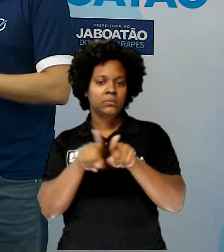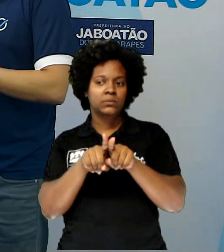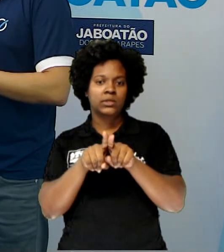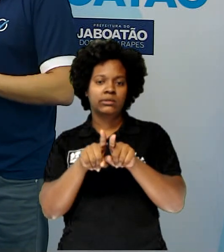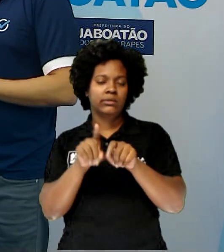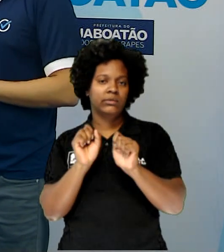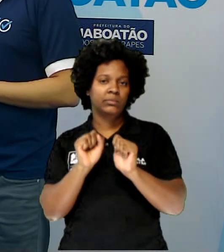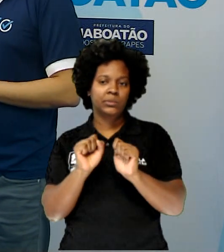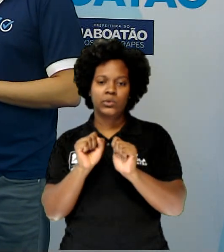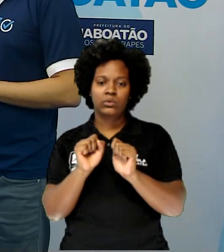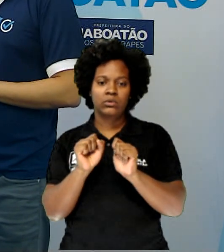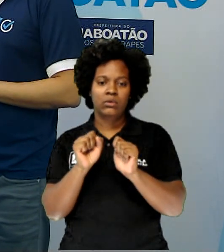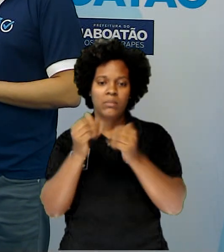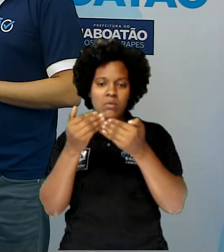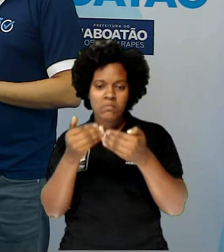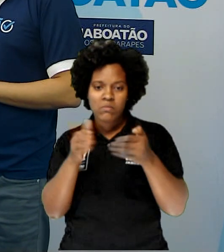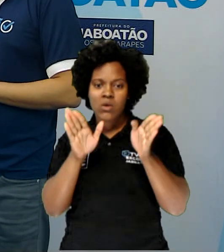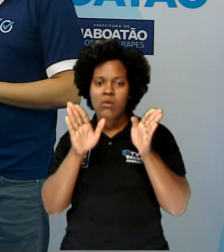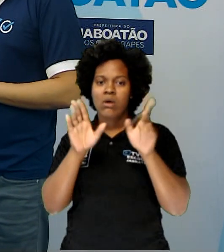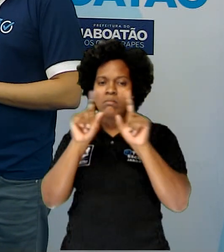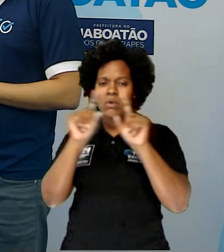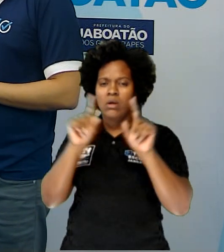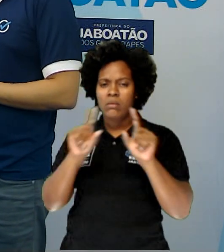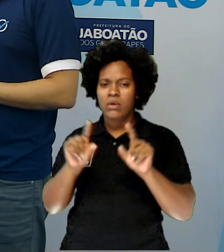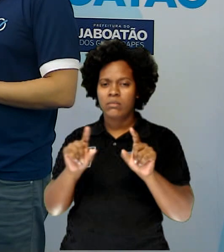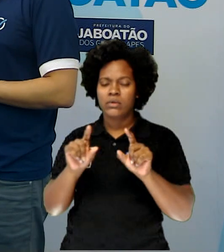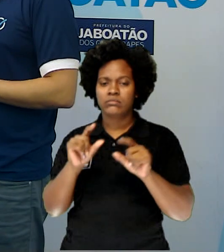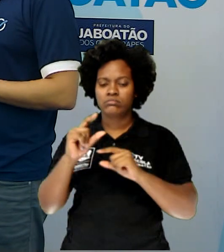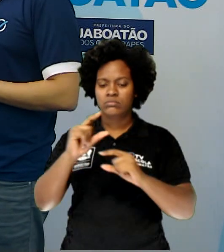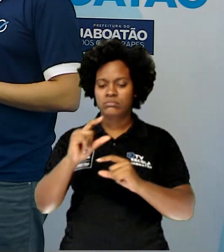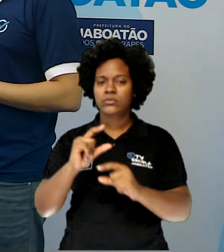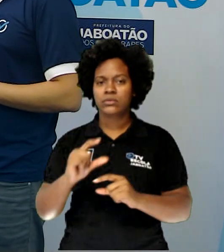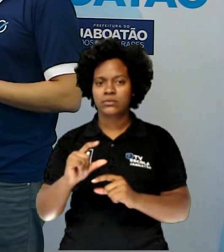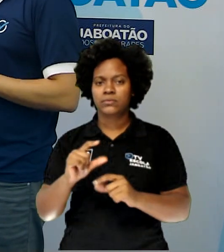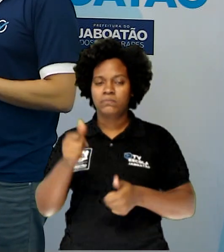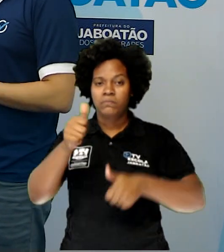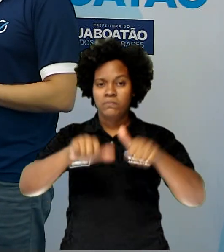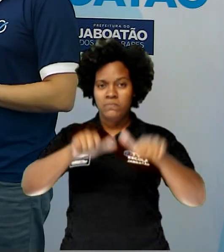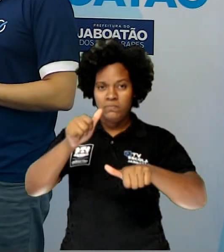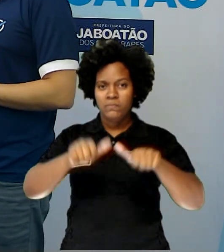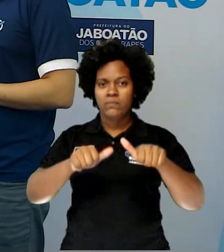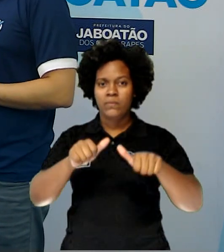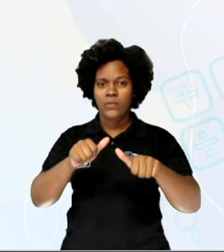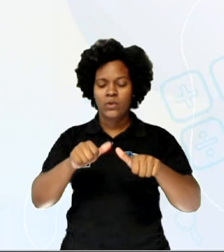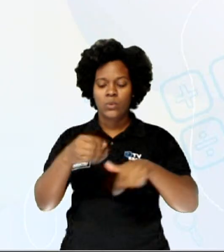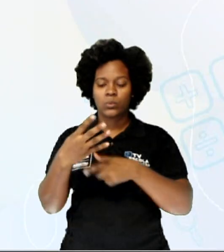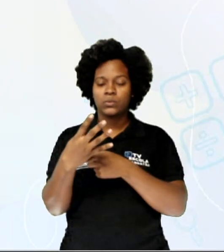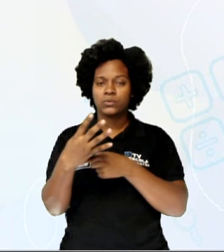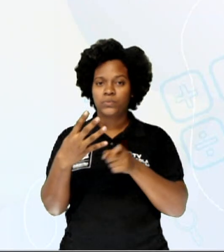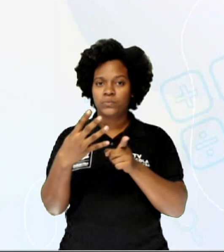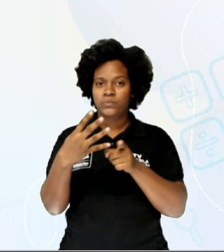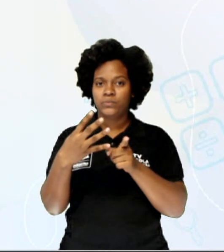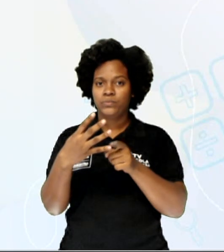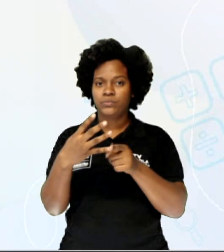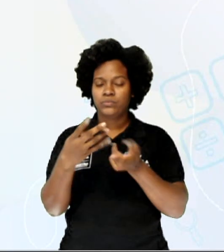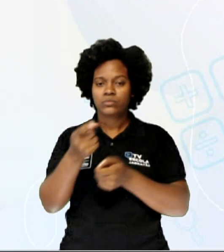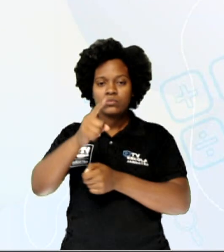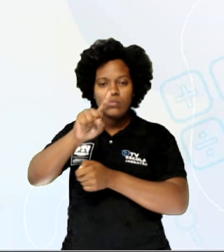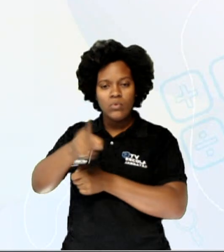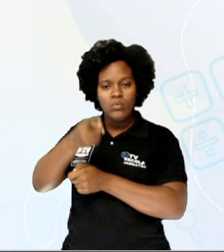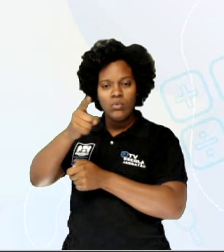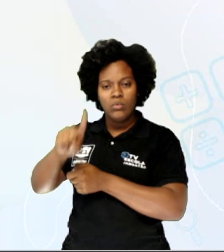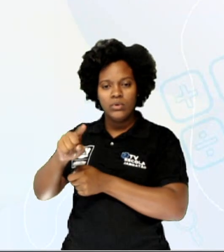também para fazer a abertura de uma enumeração, ok? Vamos avaliar agora o item 4. As vírgulas